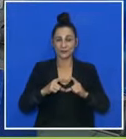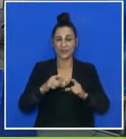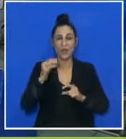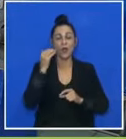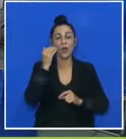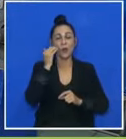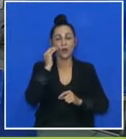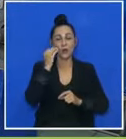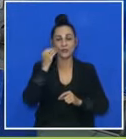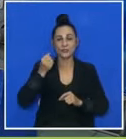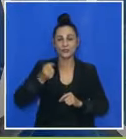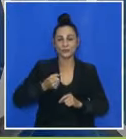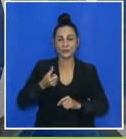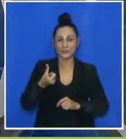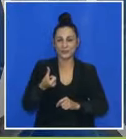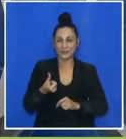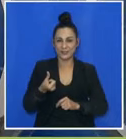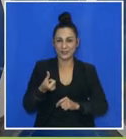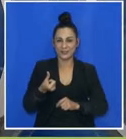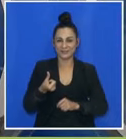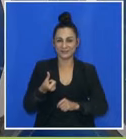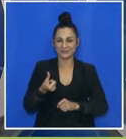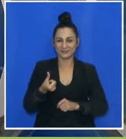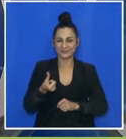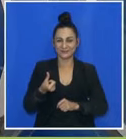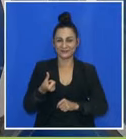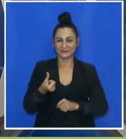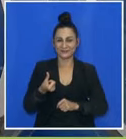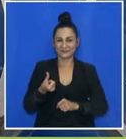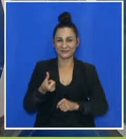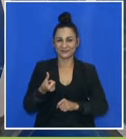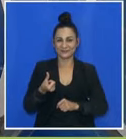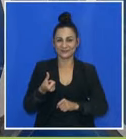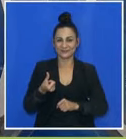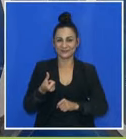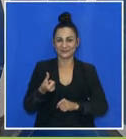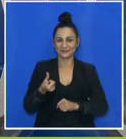bola rosa número 6 com sinal diferencial na sua base.